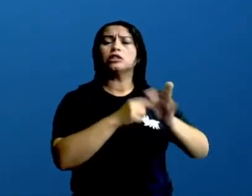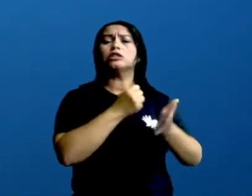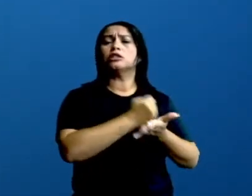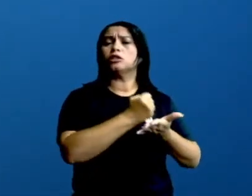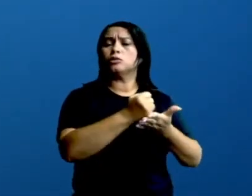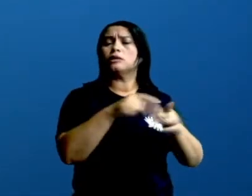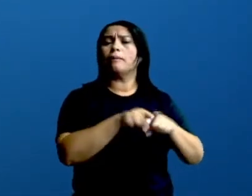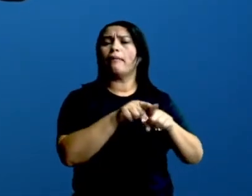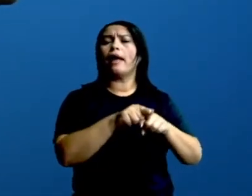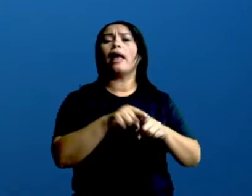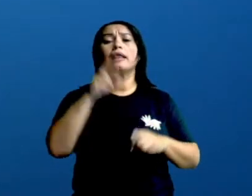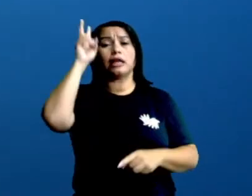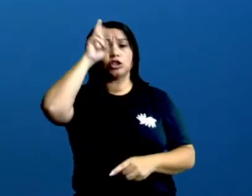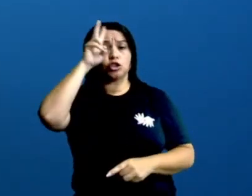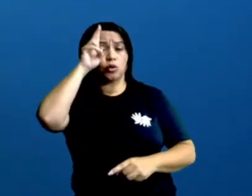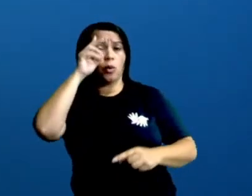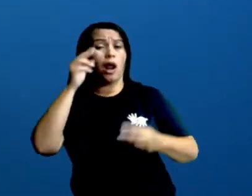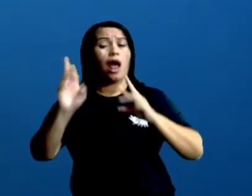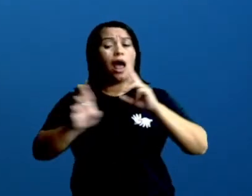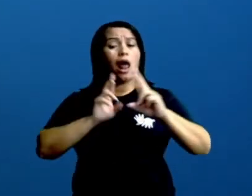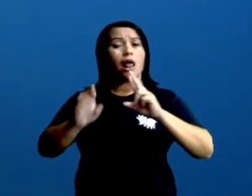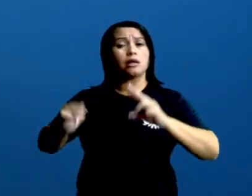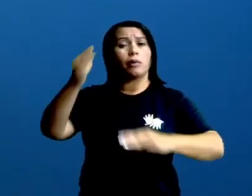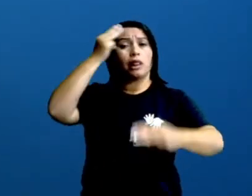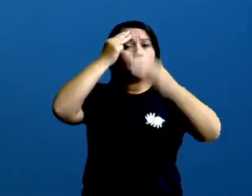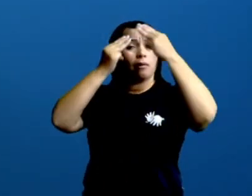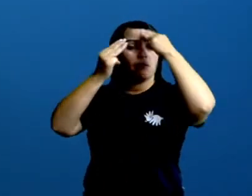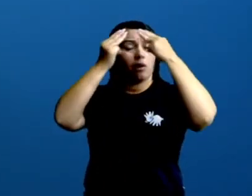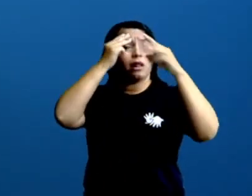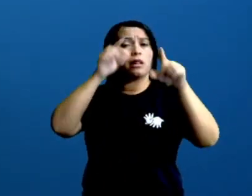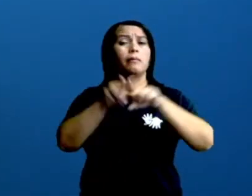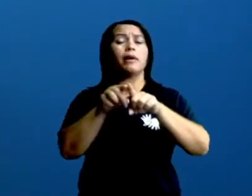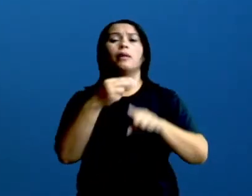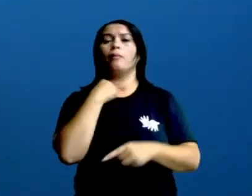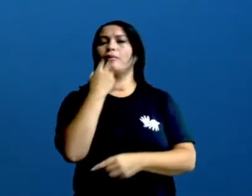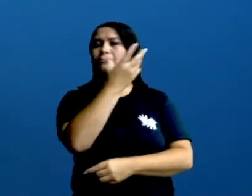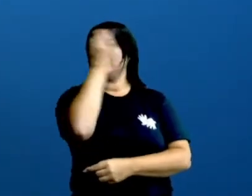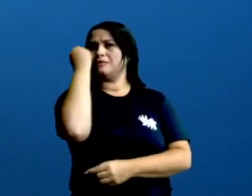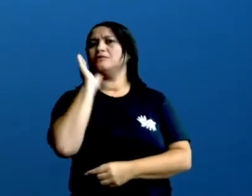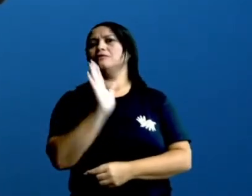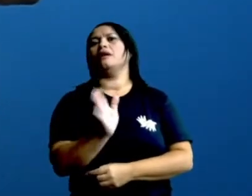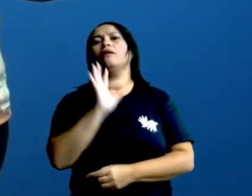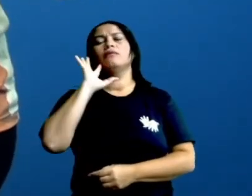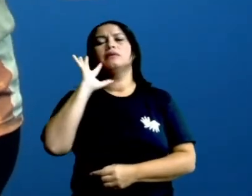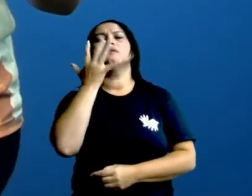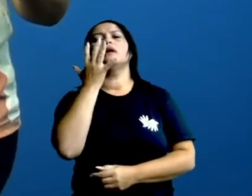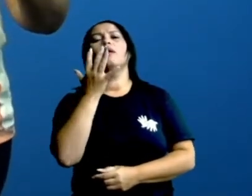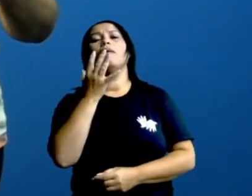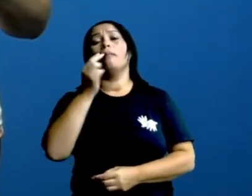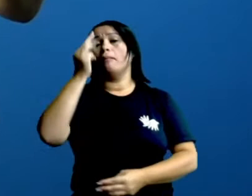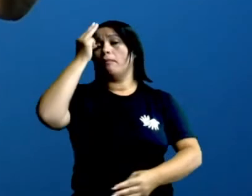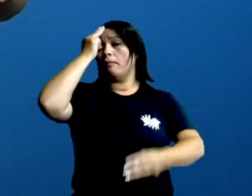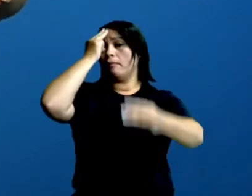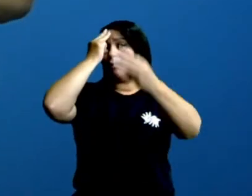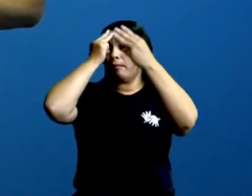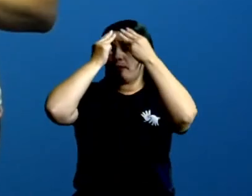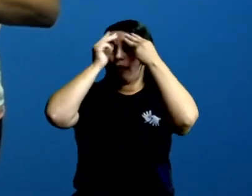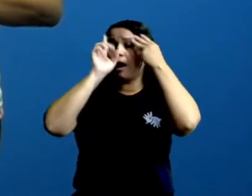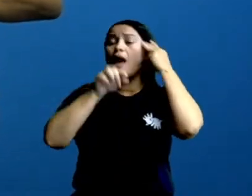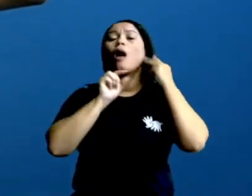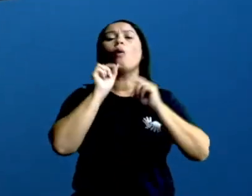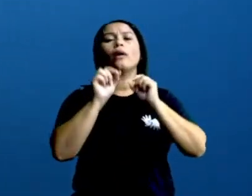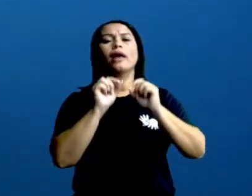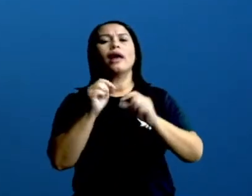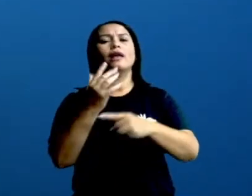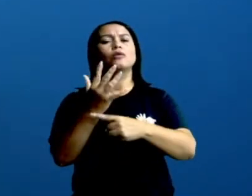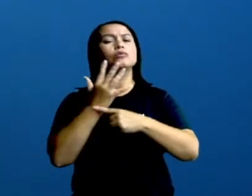e a memória, a gente não pode esquecer essas coisas que aconteceram. Então, olha, memória é o quê? É aquilo